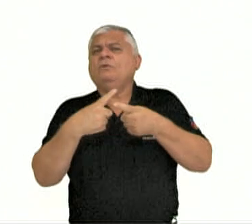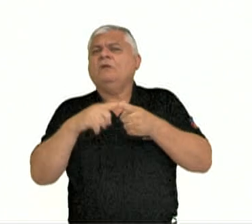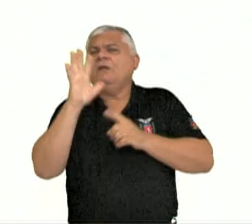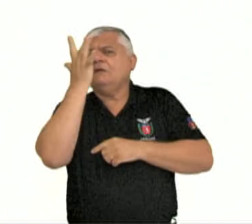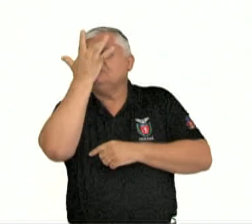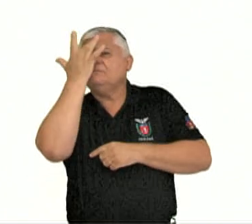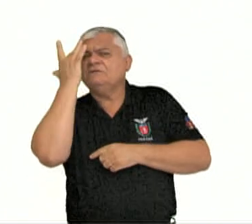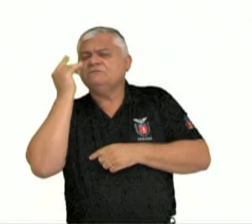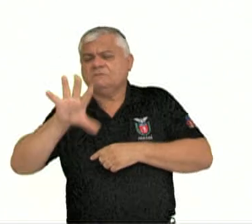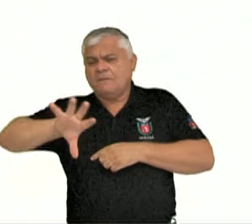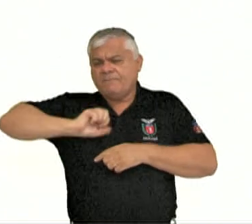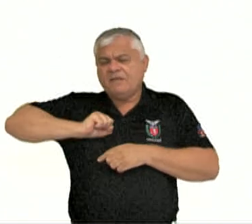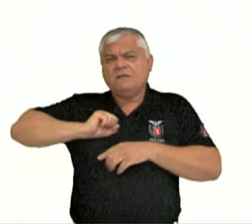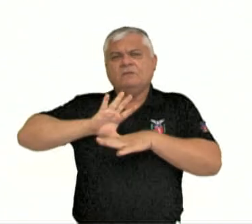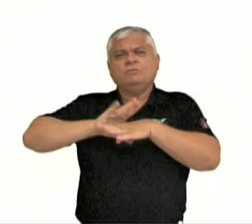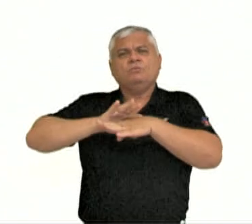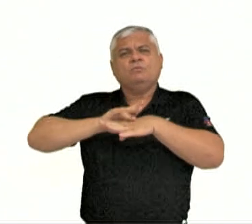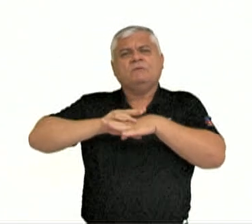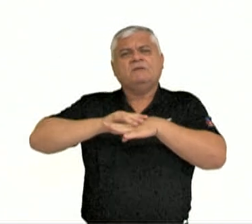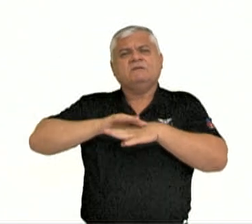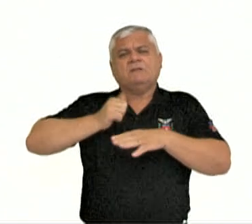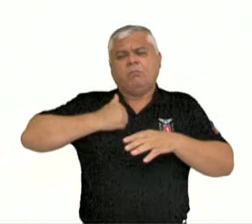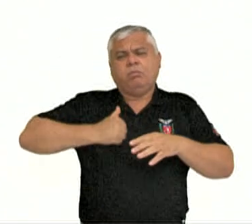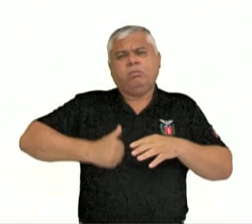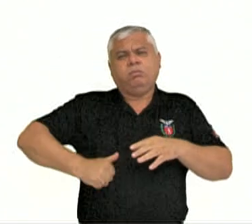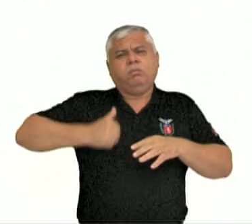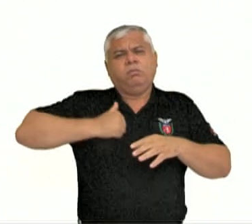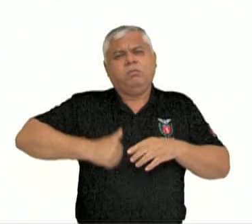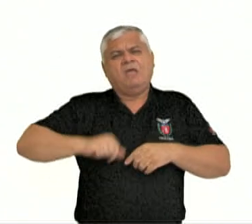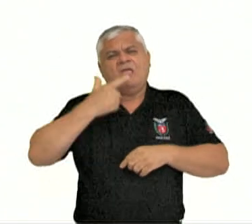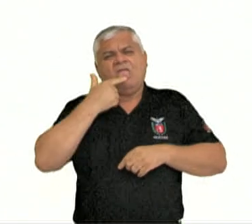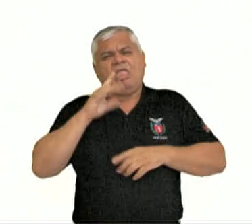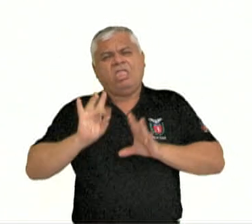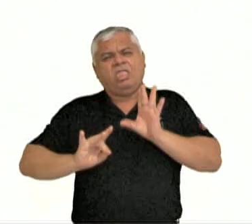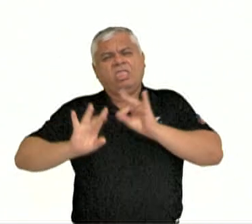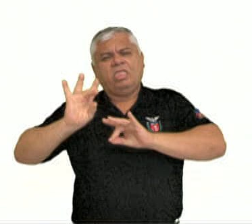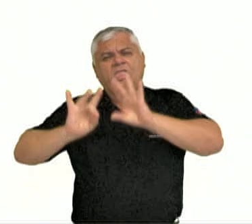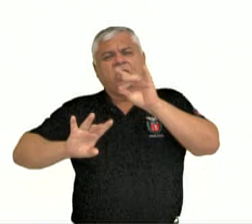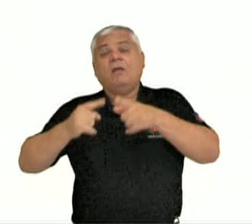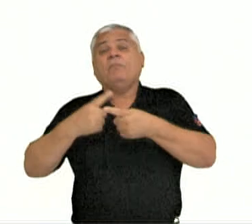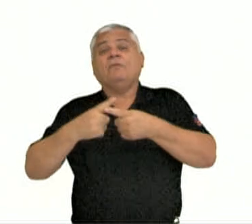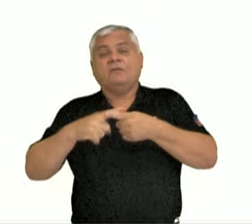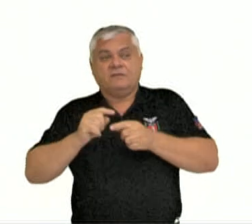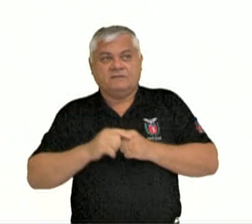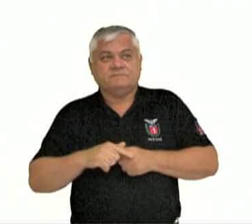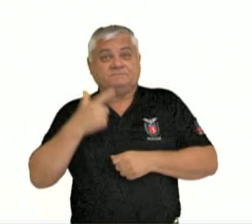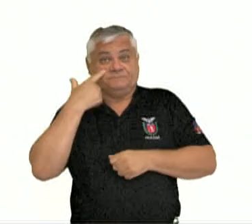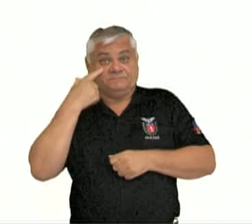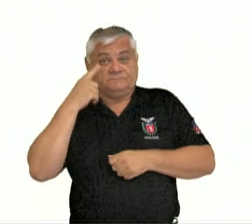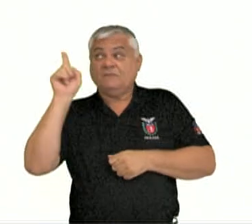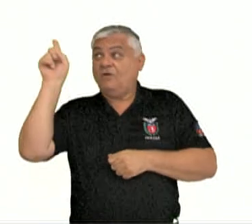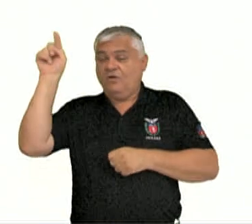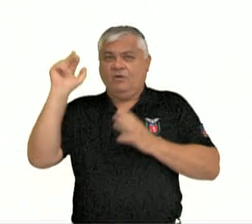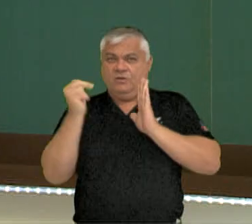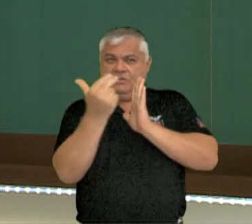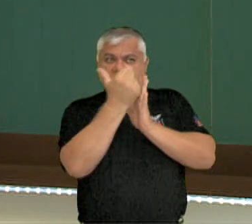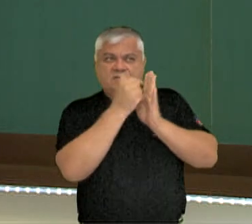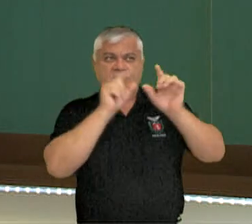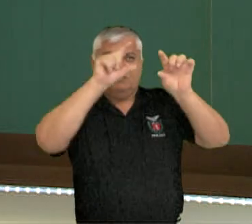pessoas contaminadas acabam tendo fezes com muco e sangue? Então, nesse exercício, tem aqui um esquema